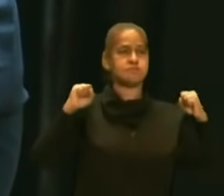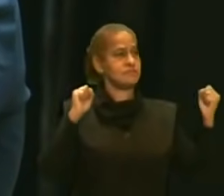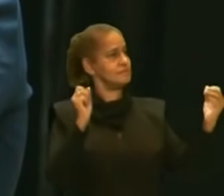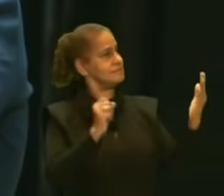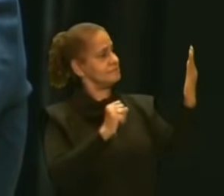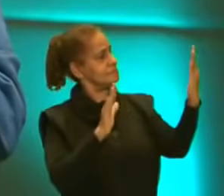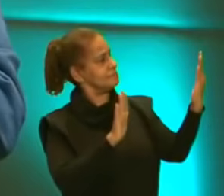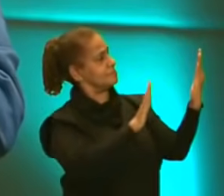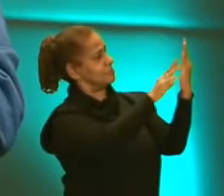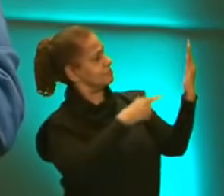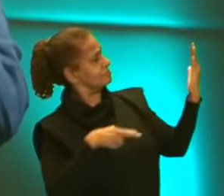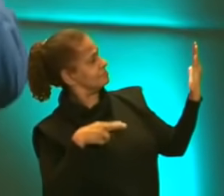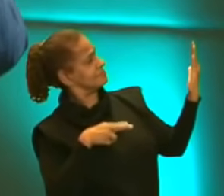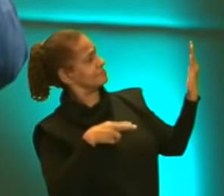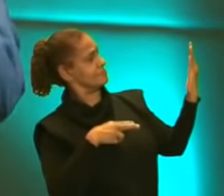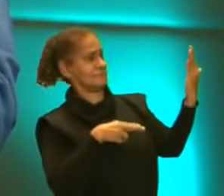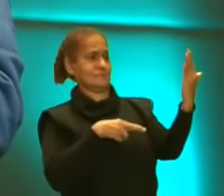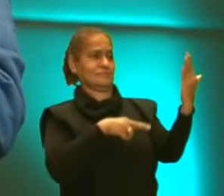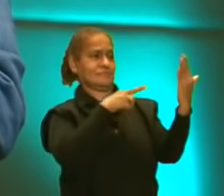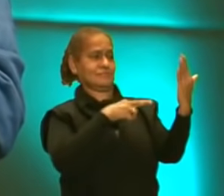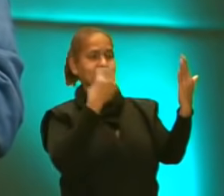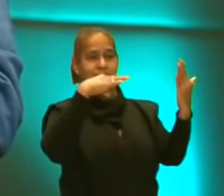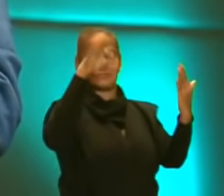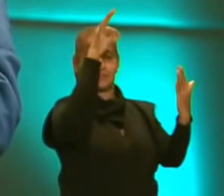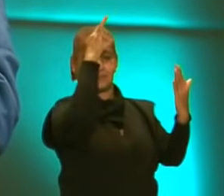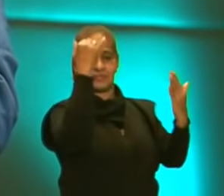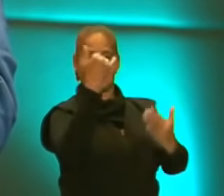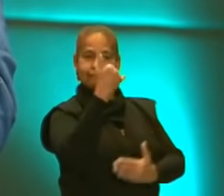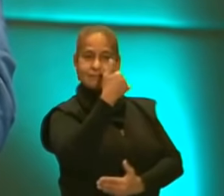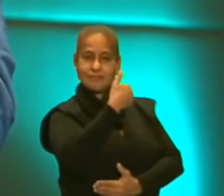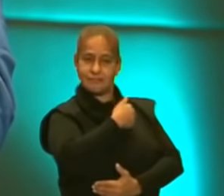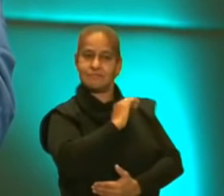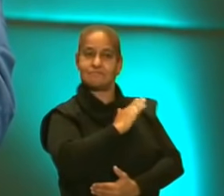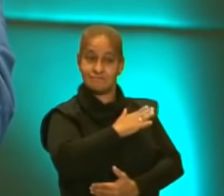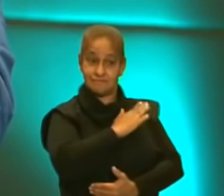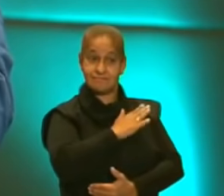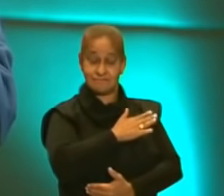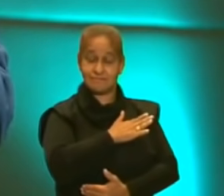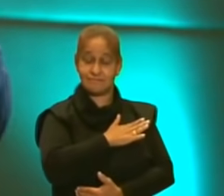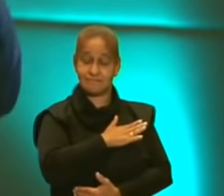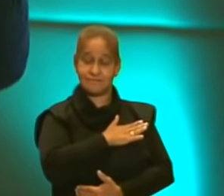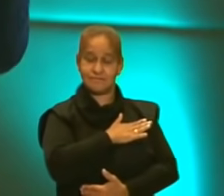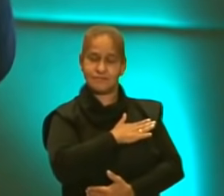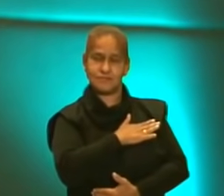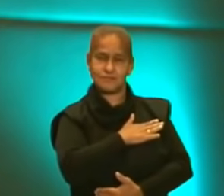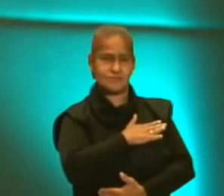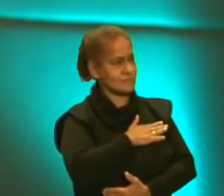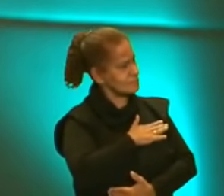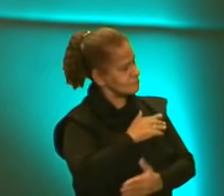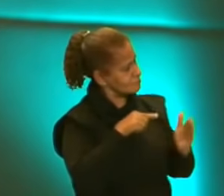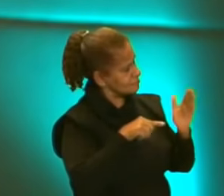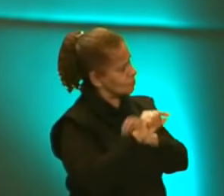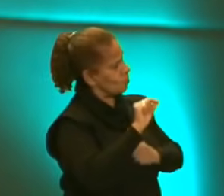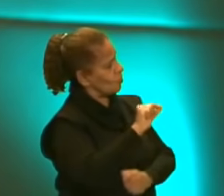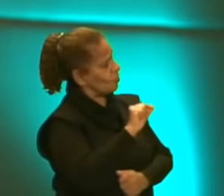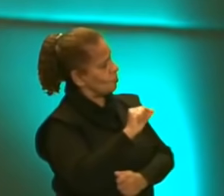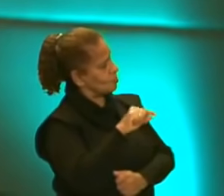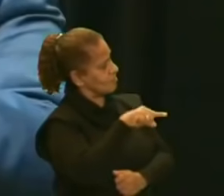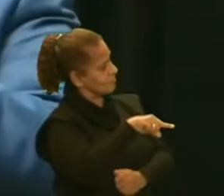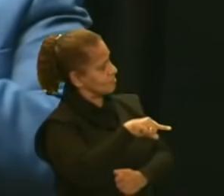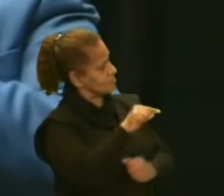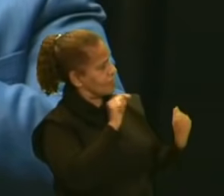espelho. E o Espírito Santo falou com ele: o que você está vendo nesse